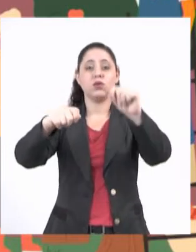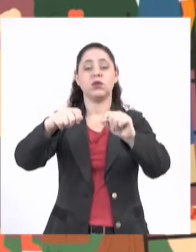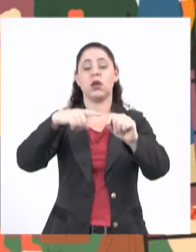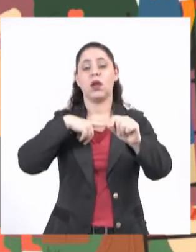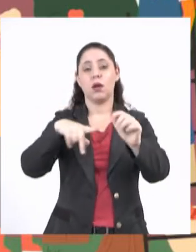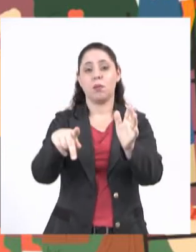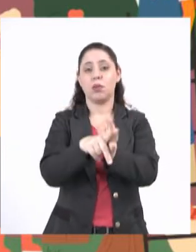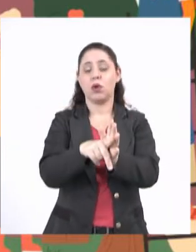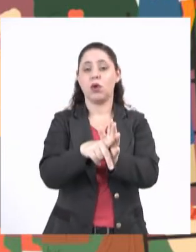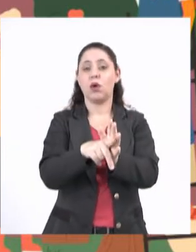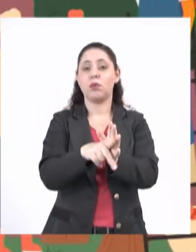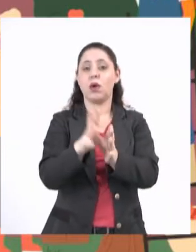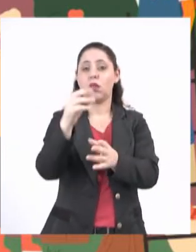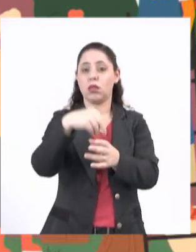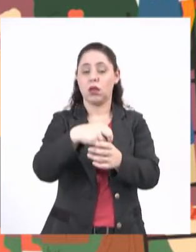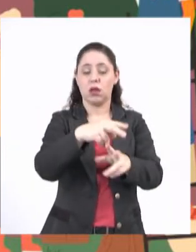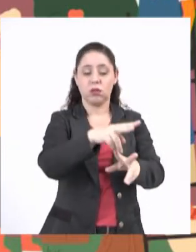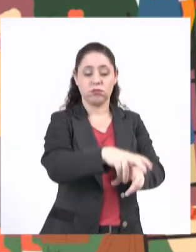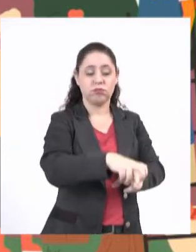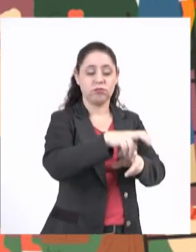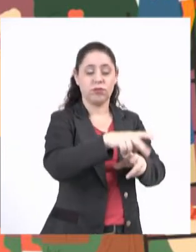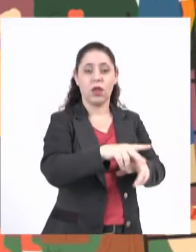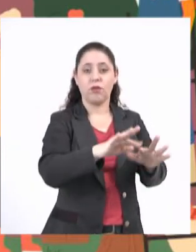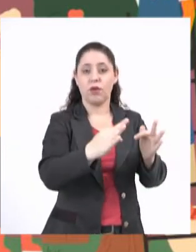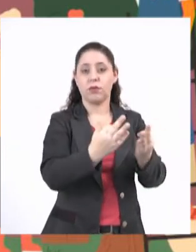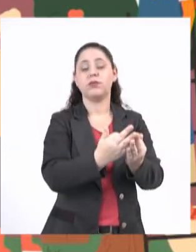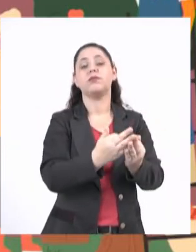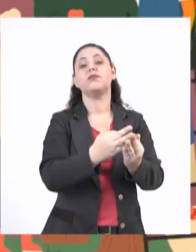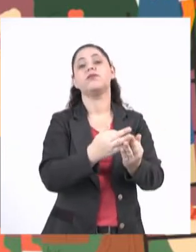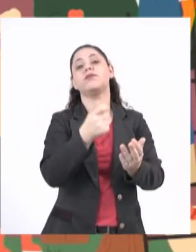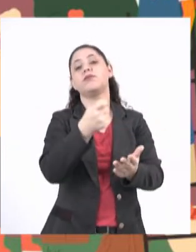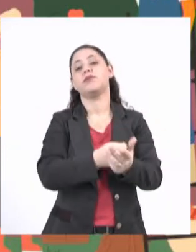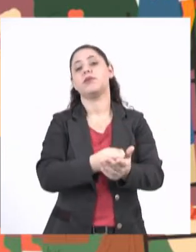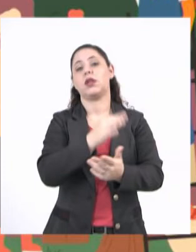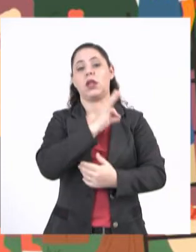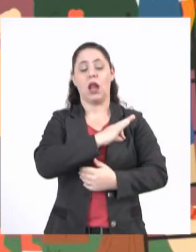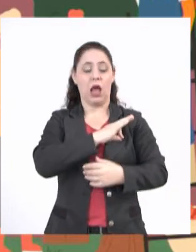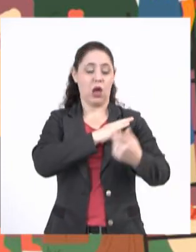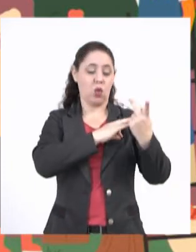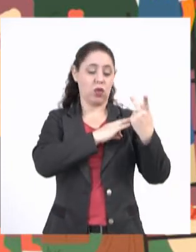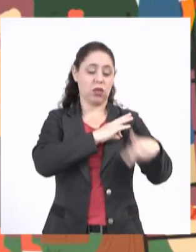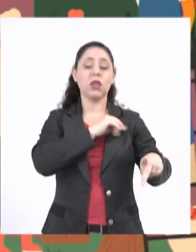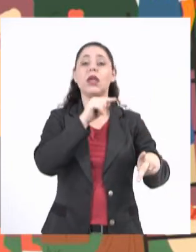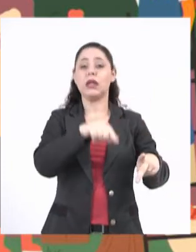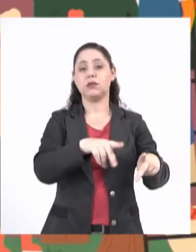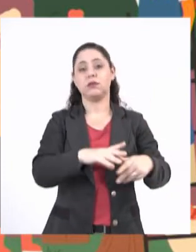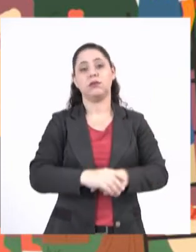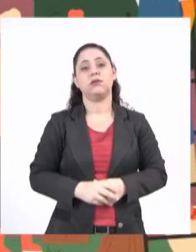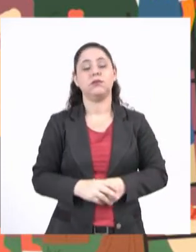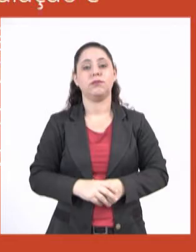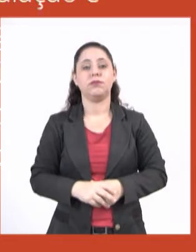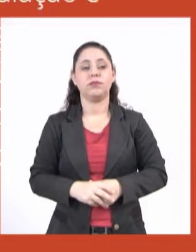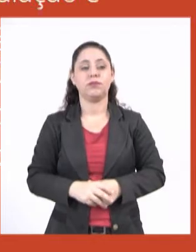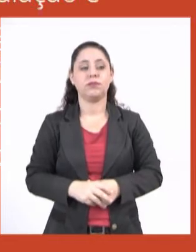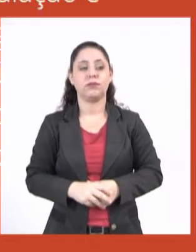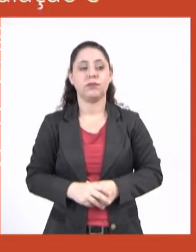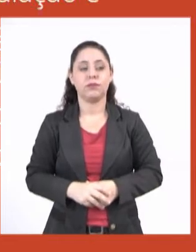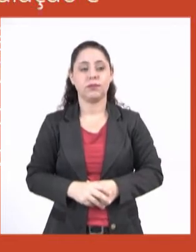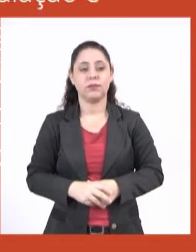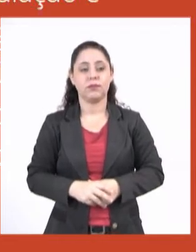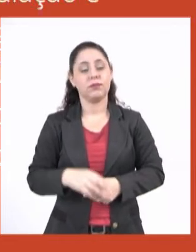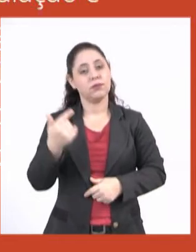do Mato Grosso do Sul entre dentro do PAA do Estado, garantindo renda e emprego dessa maneira.